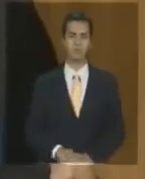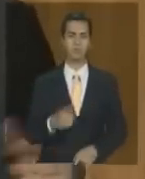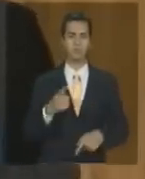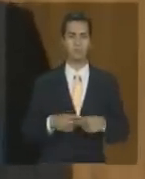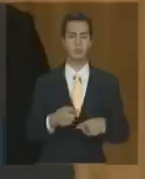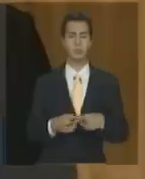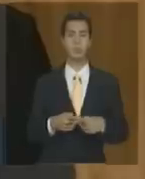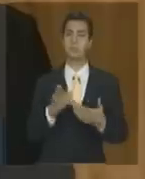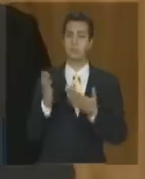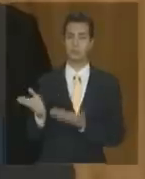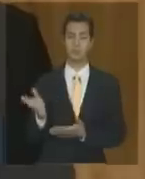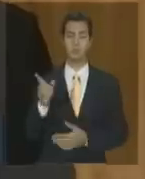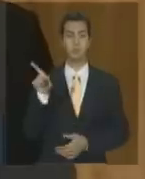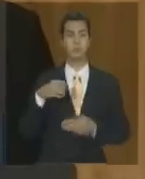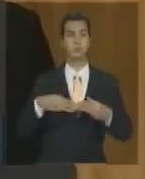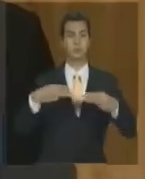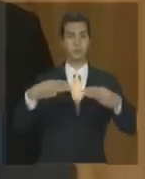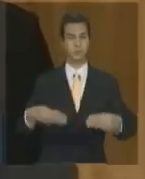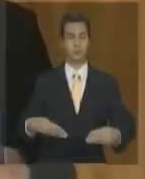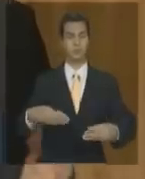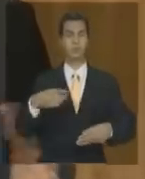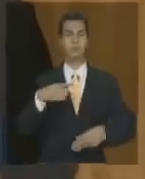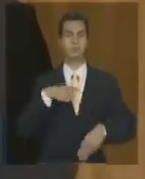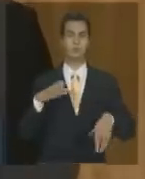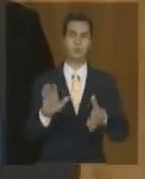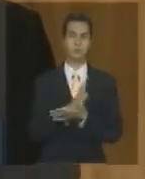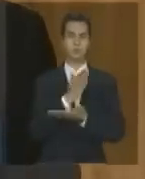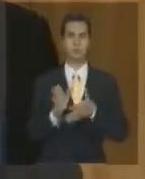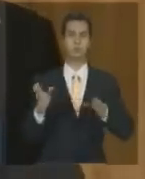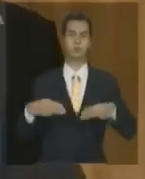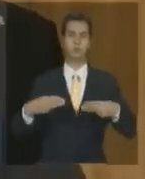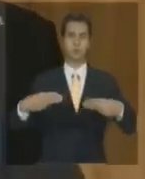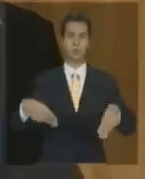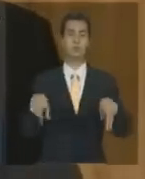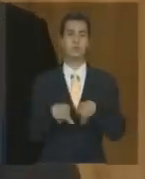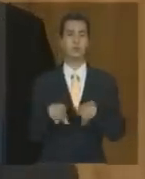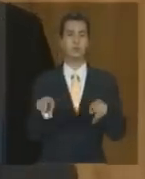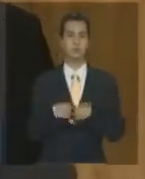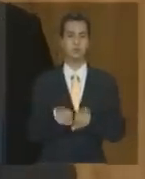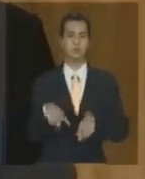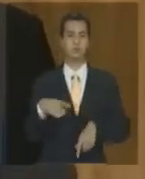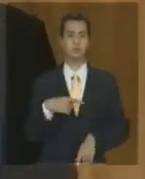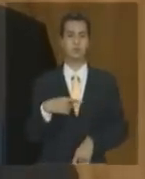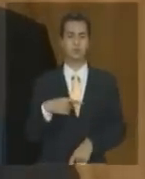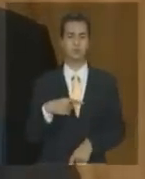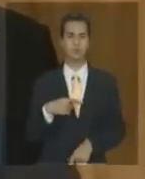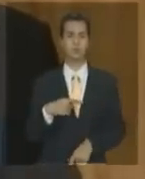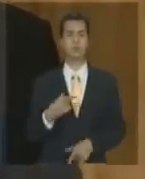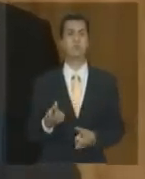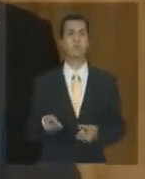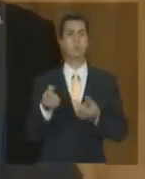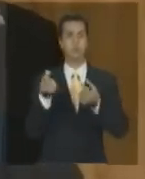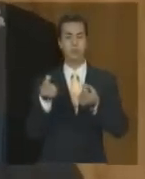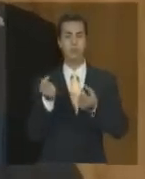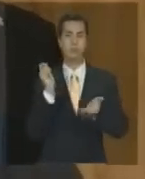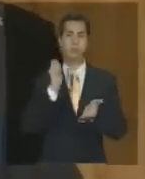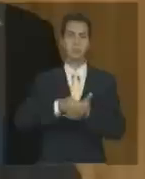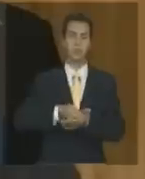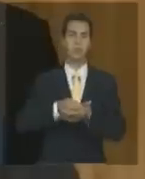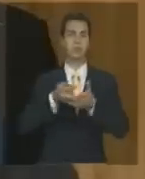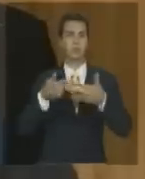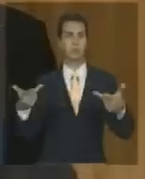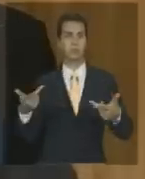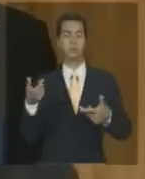ministério e outros ministérios, como o Ministério da Informação Financeira, das receitas e despesas, numa